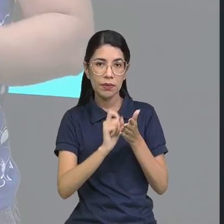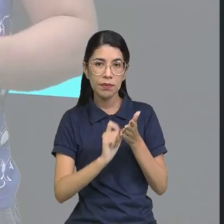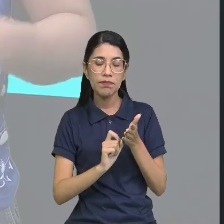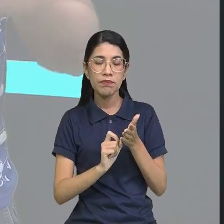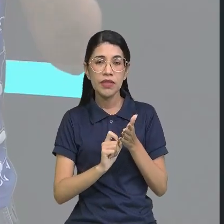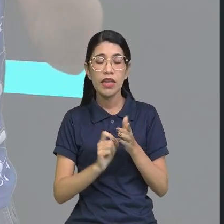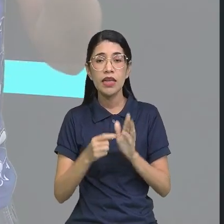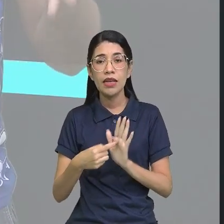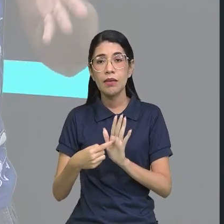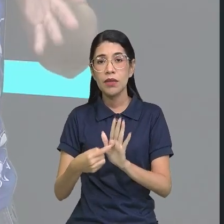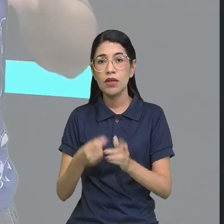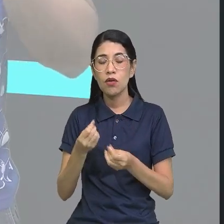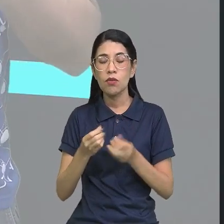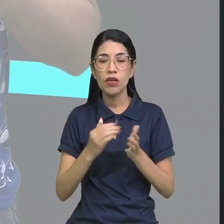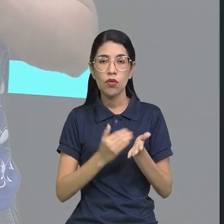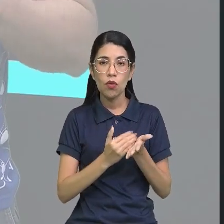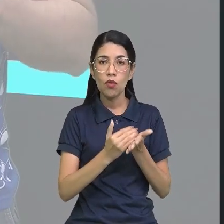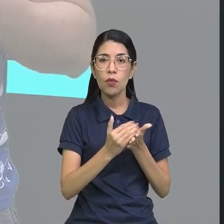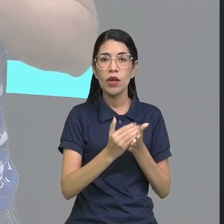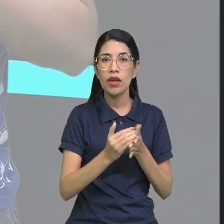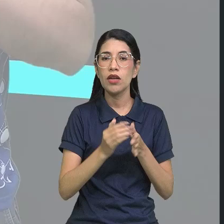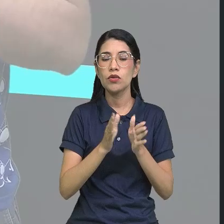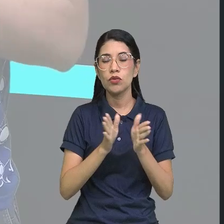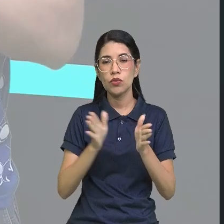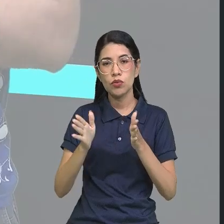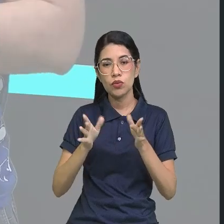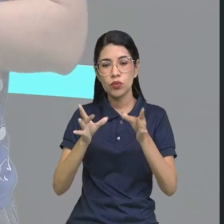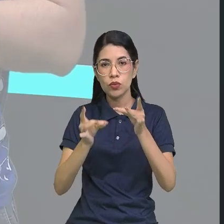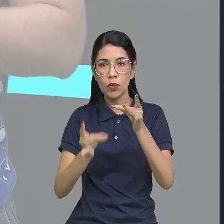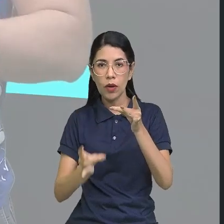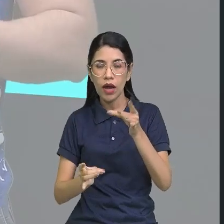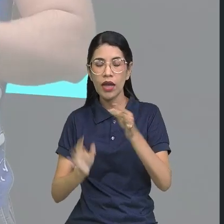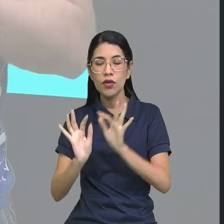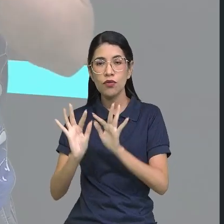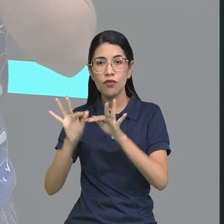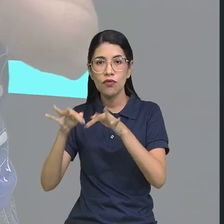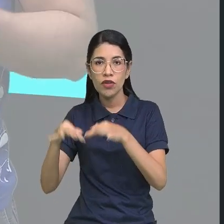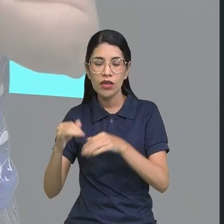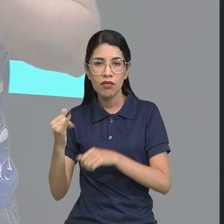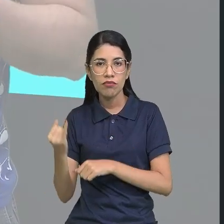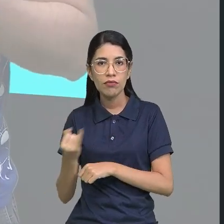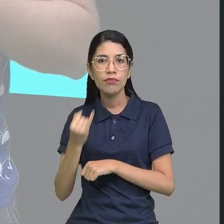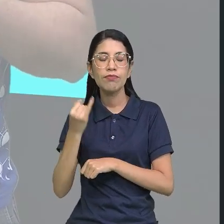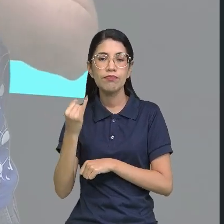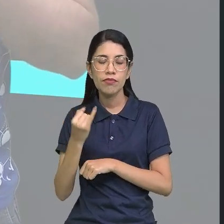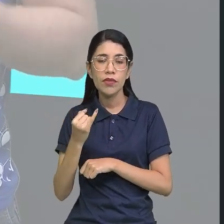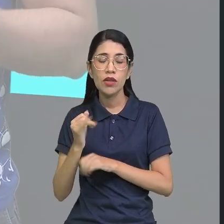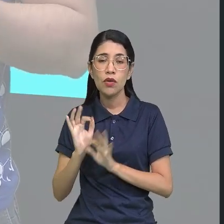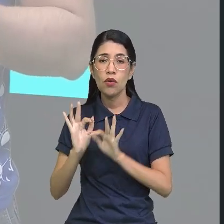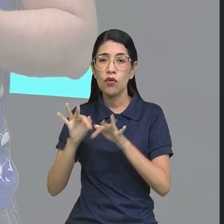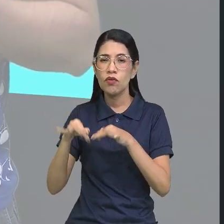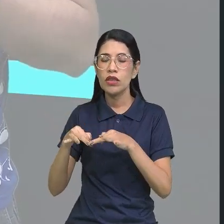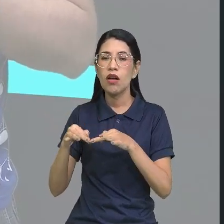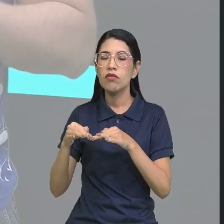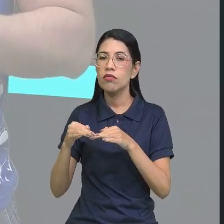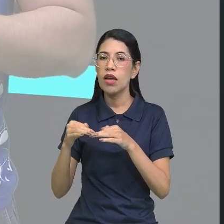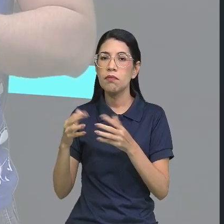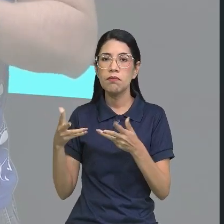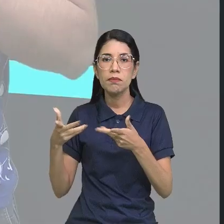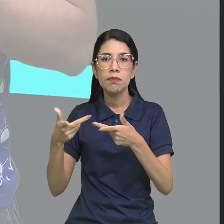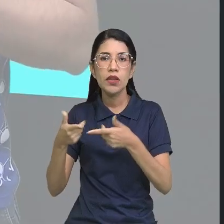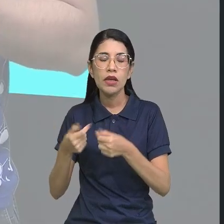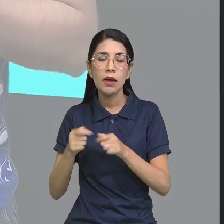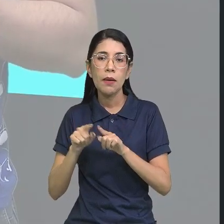apresenta essa história com começo, meio e grande finale, um final grandioso,